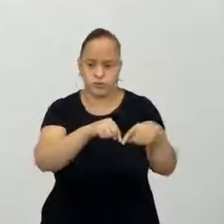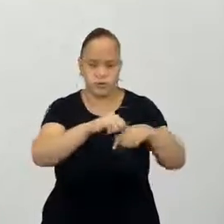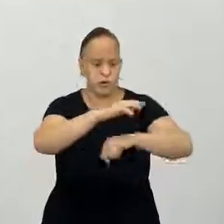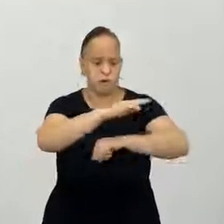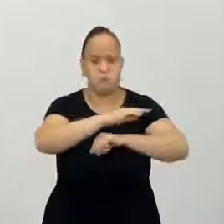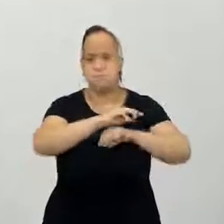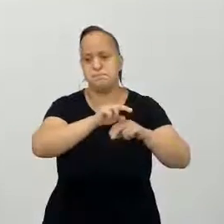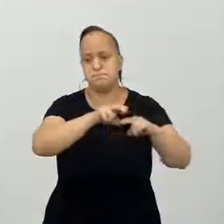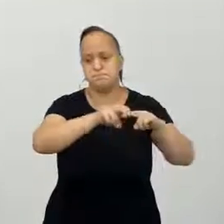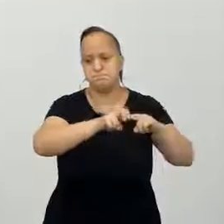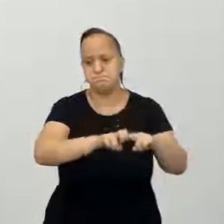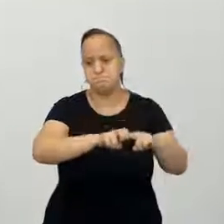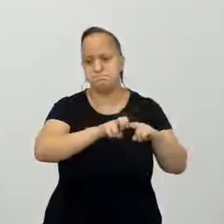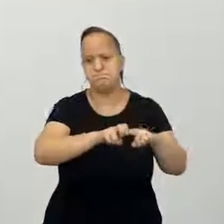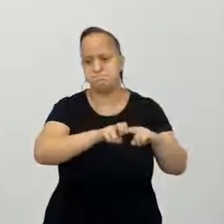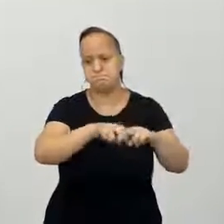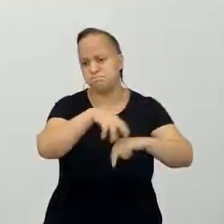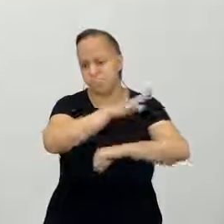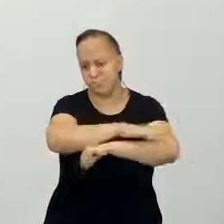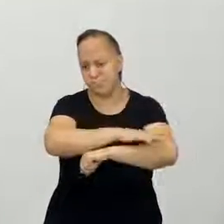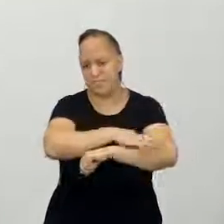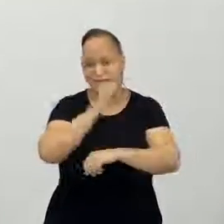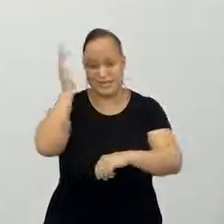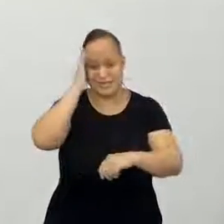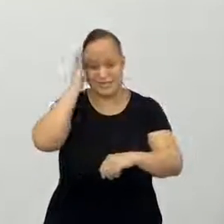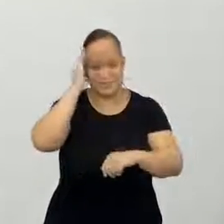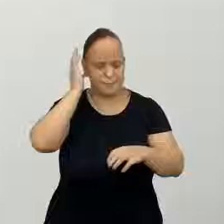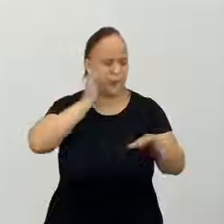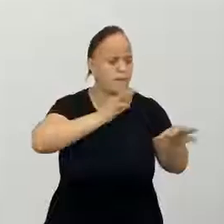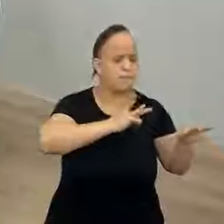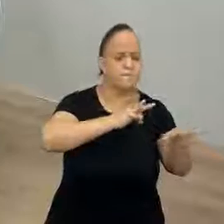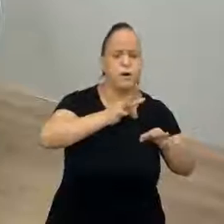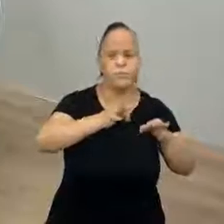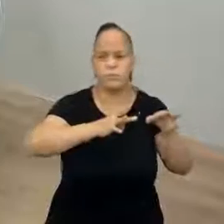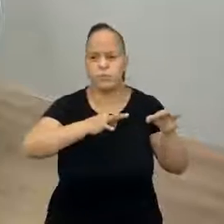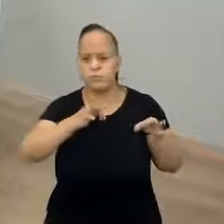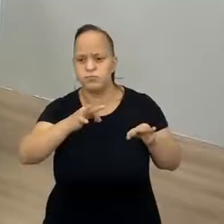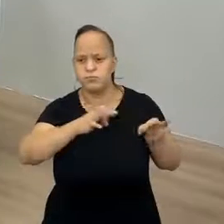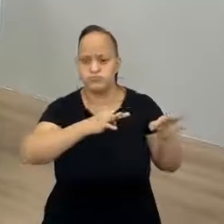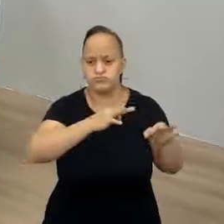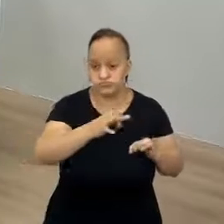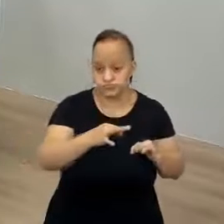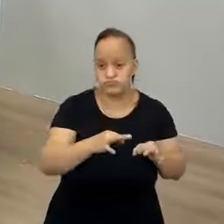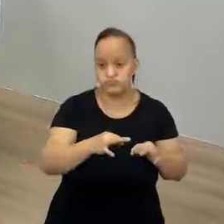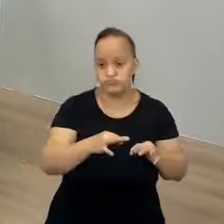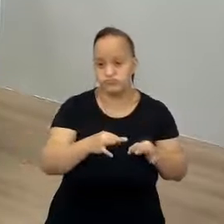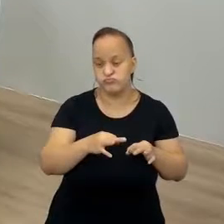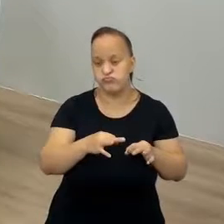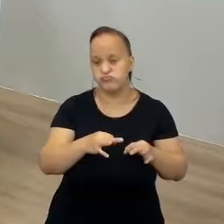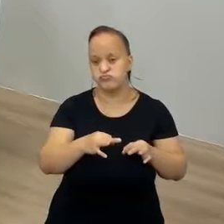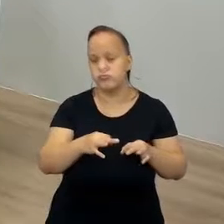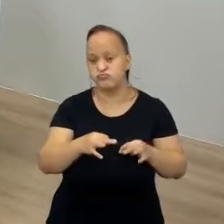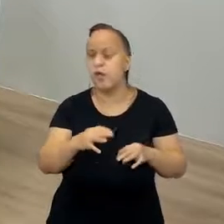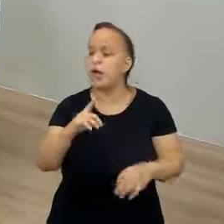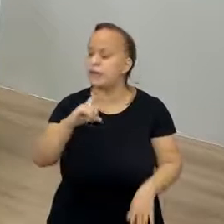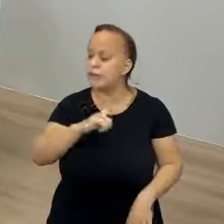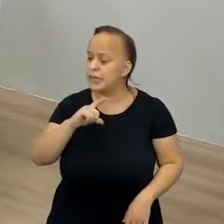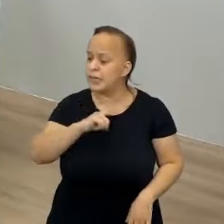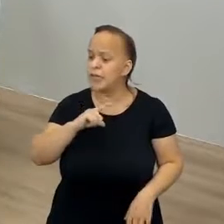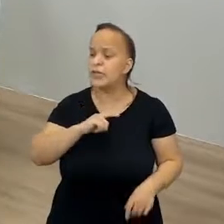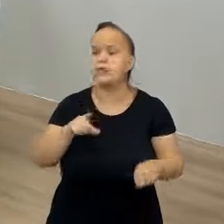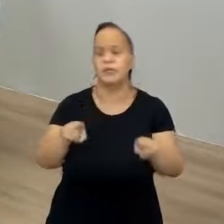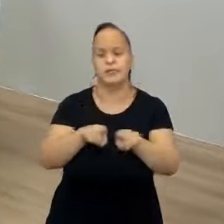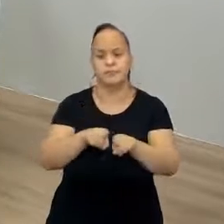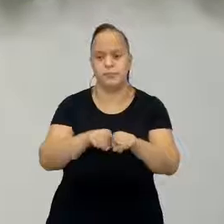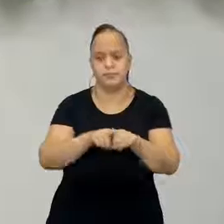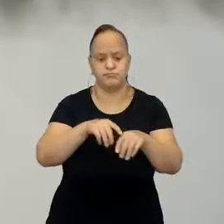estuda, né, então assim, aquela boa e velha maquete que a gente sempre usou, né. E a gente tem até alguns jogos de tabuleiro que